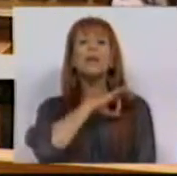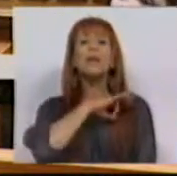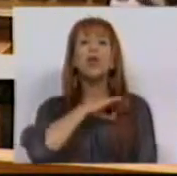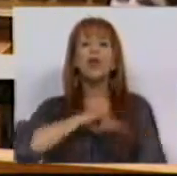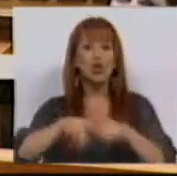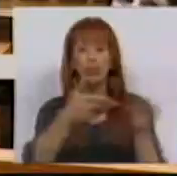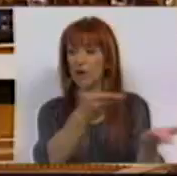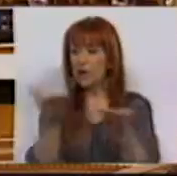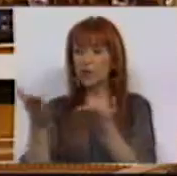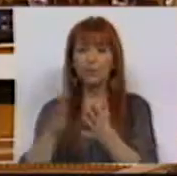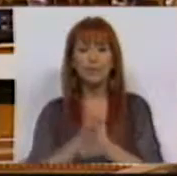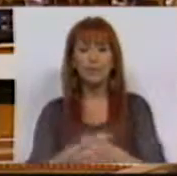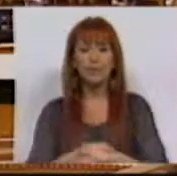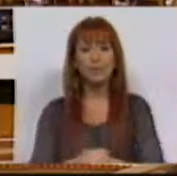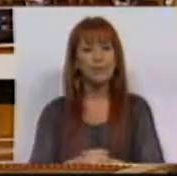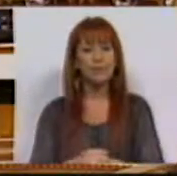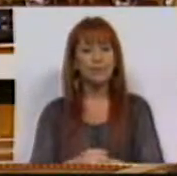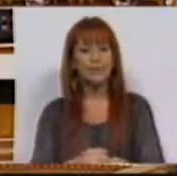Senhores deputados,